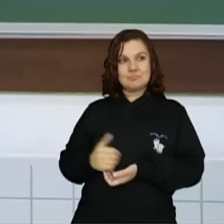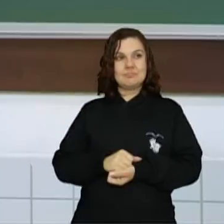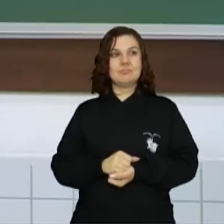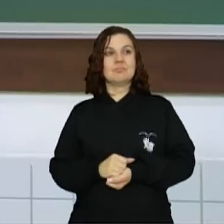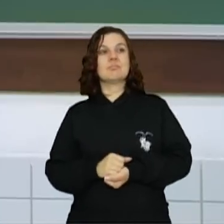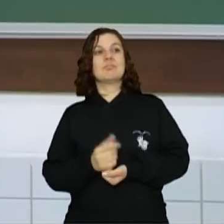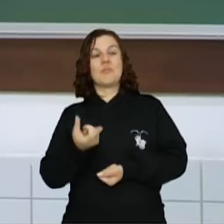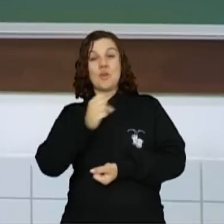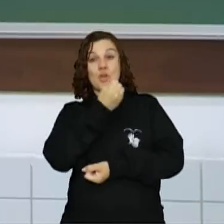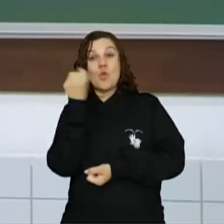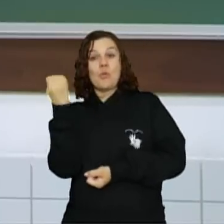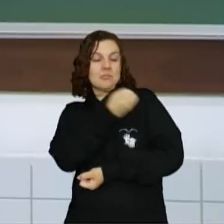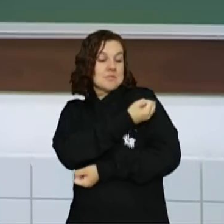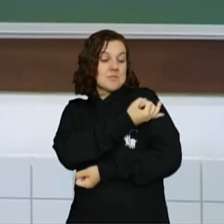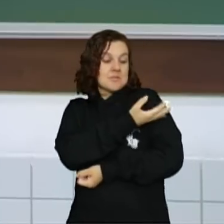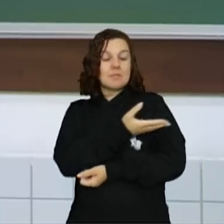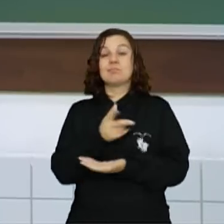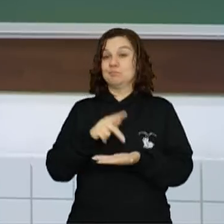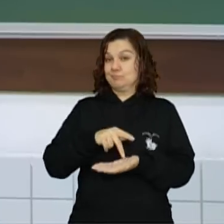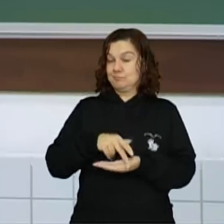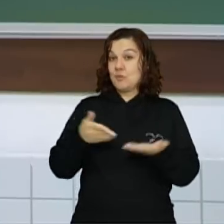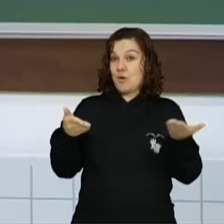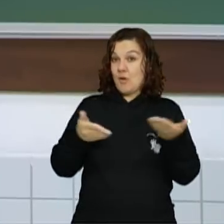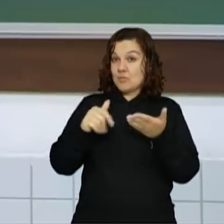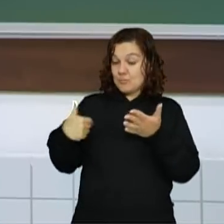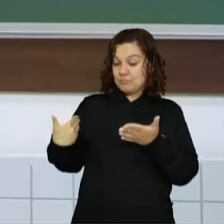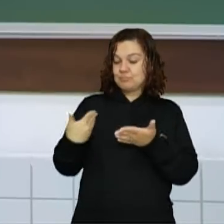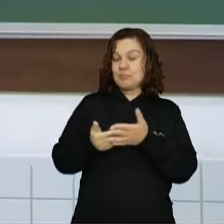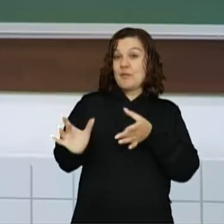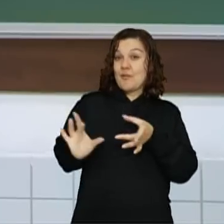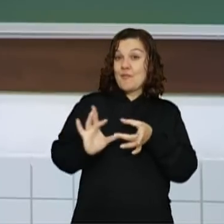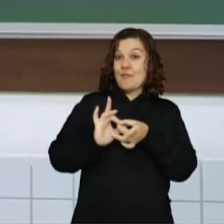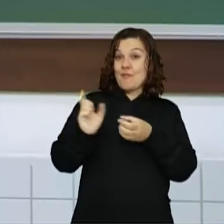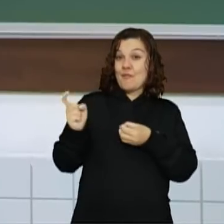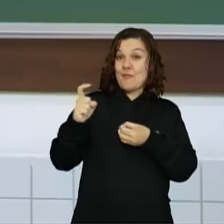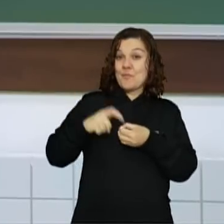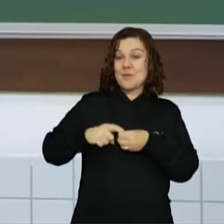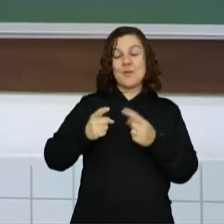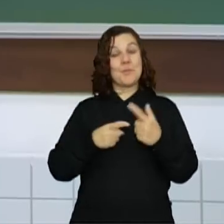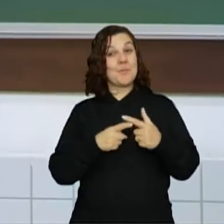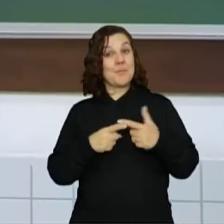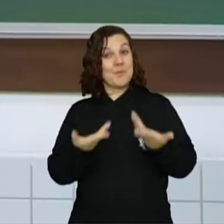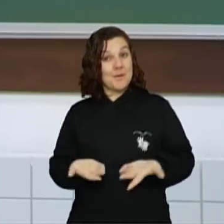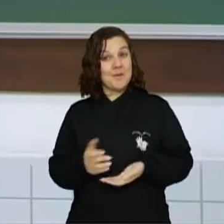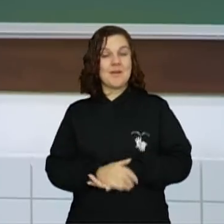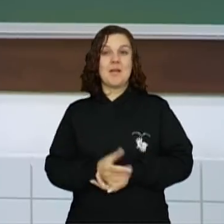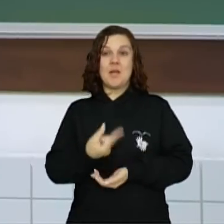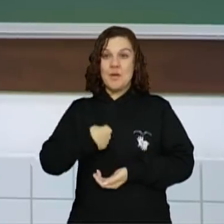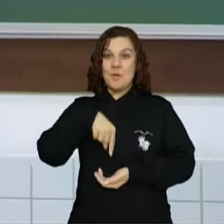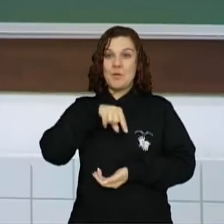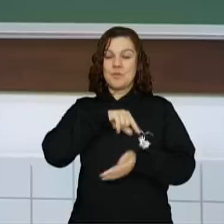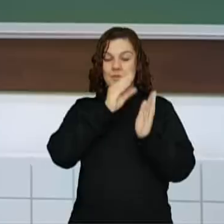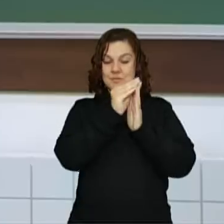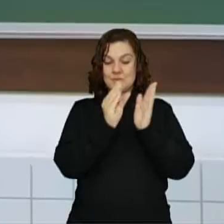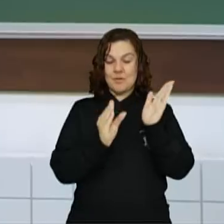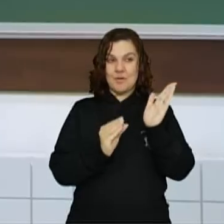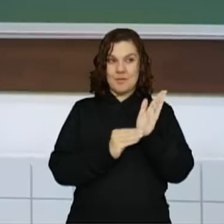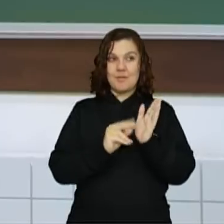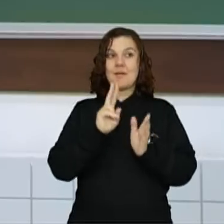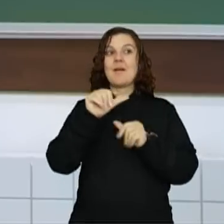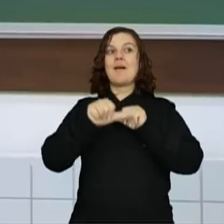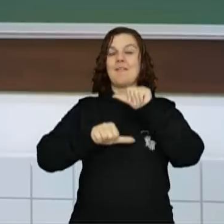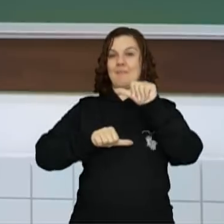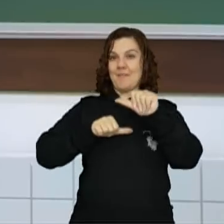outras séries, não é verdade? E estamos apenas retomando, porque o nosso conteúdo